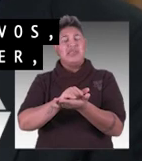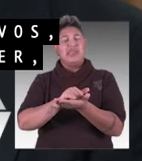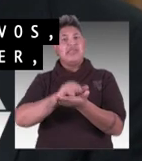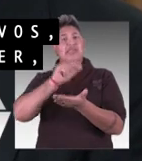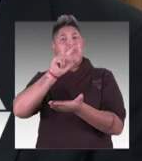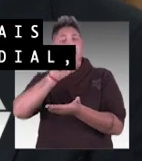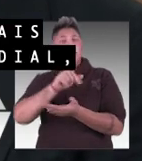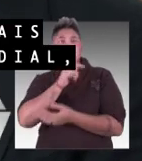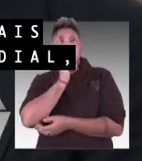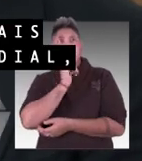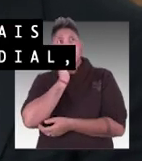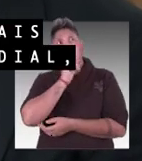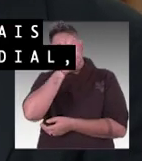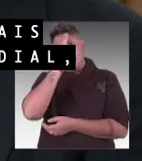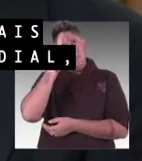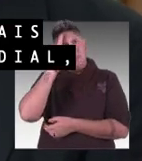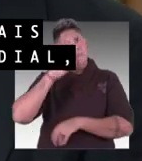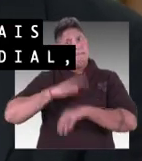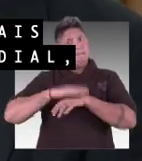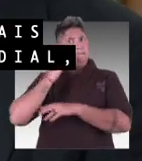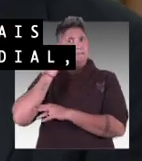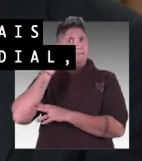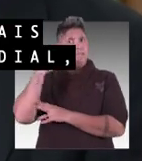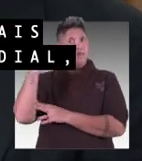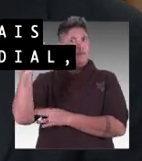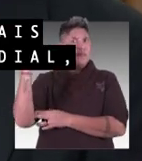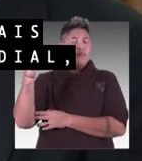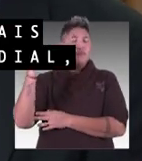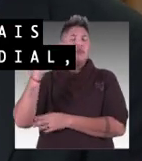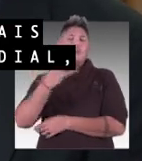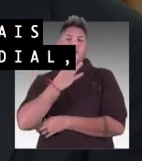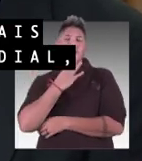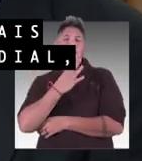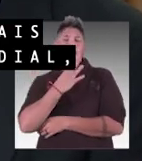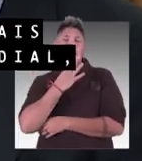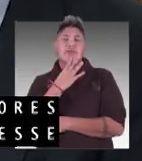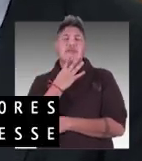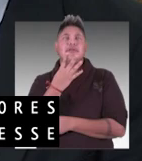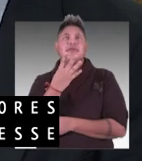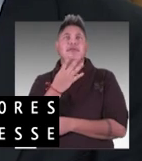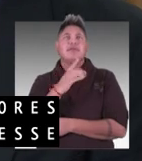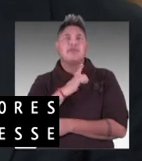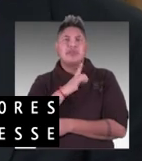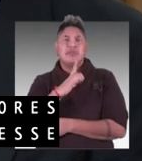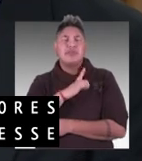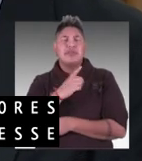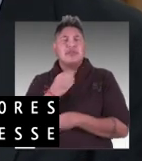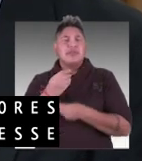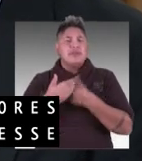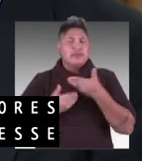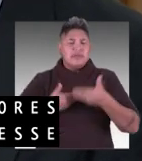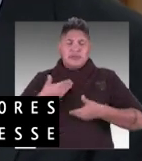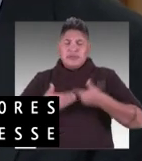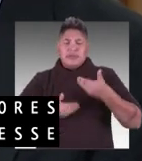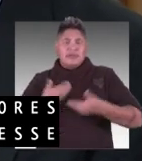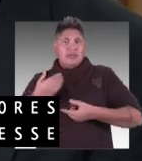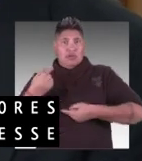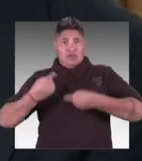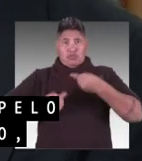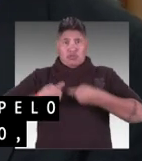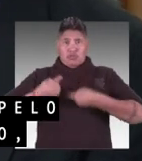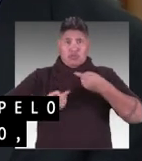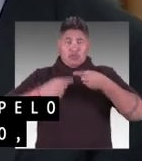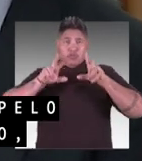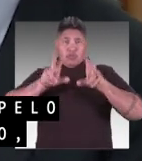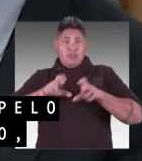da Uber é talvez o exemplo mais conhecido a nível mundial, tem suscitado as maiores discussões sobre